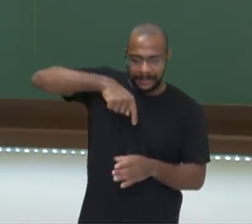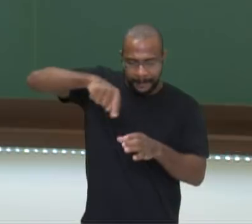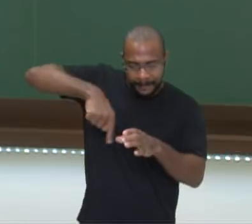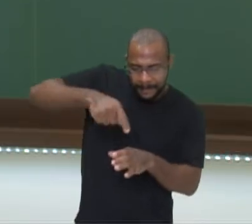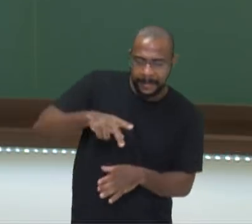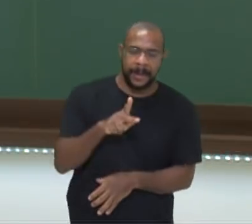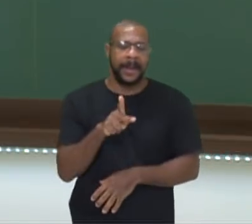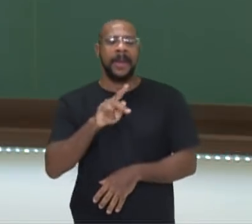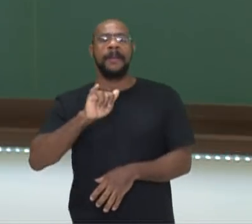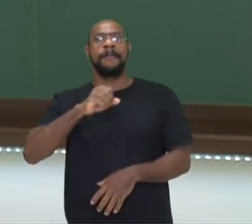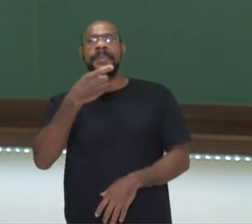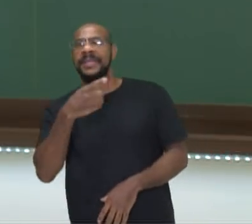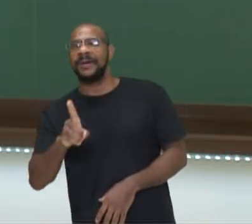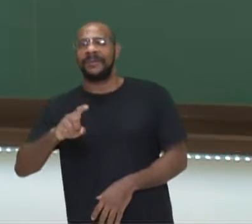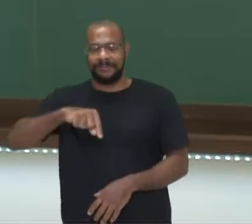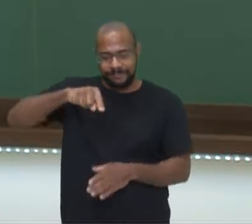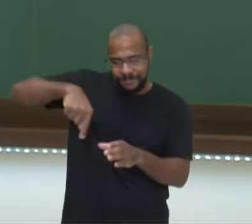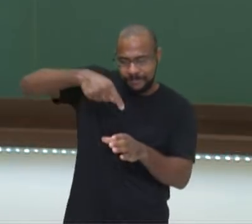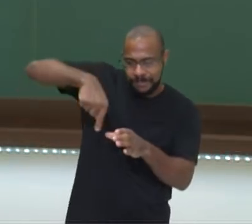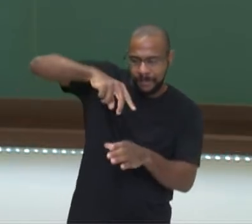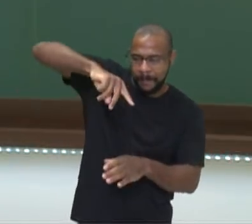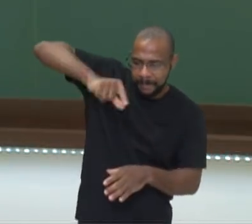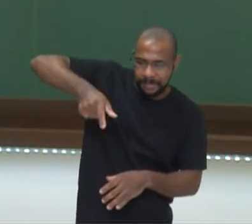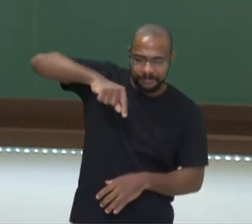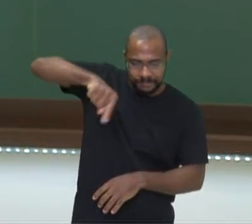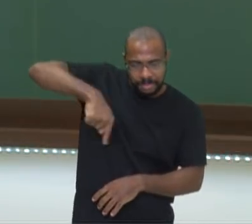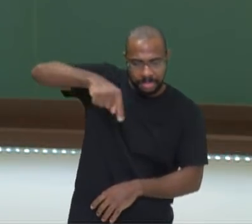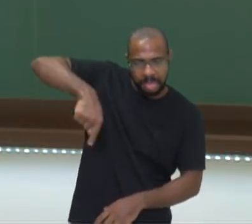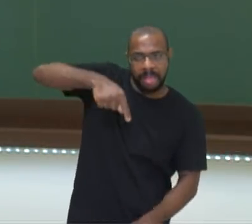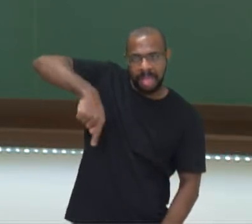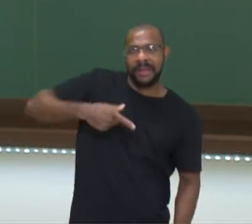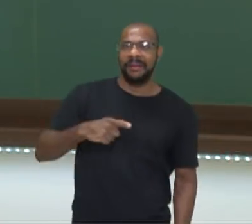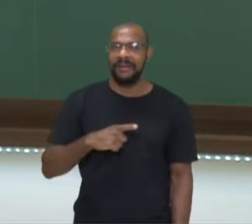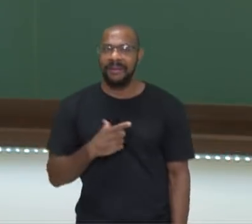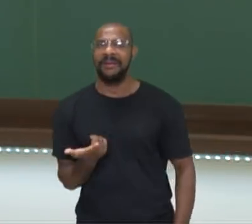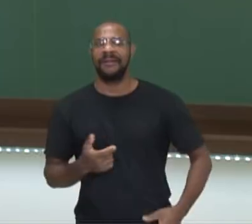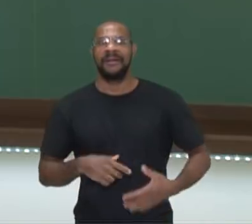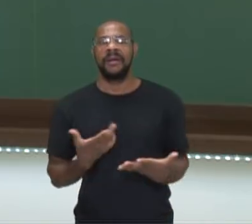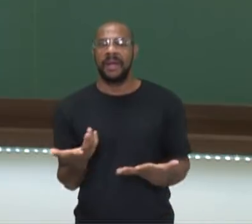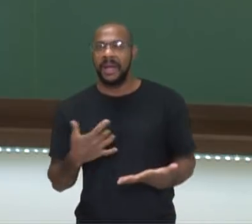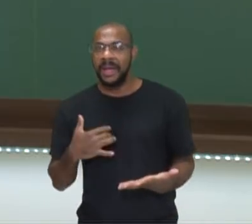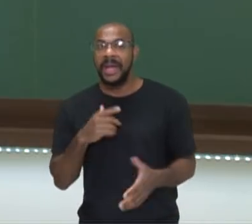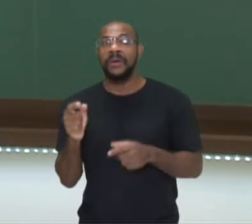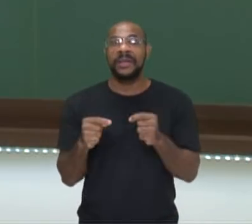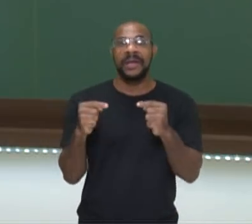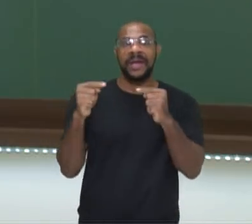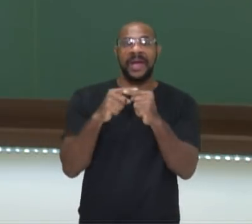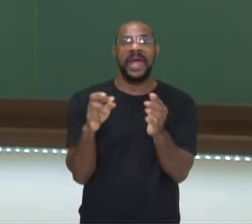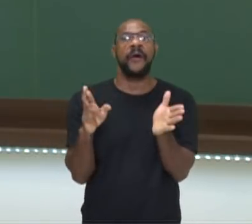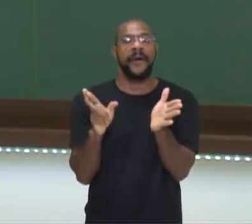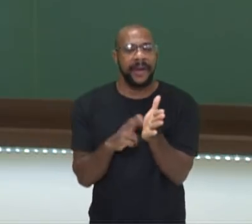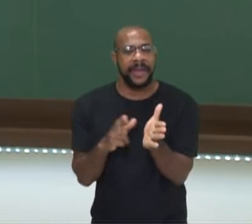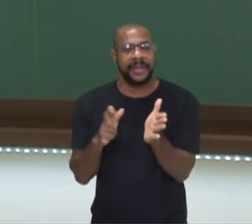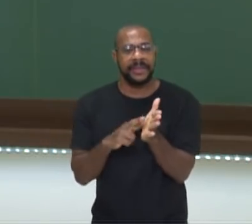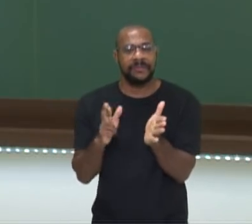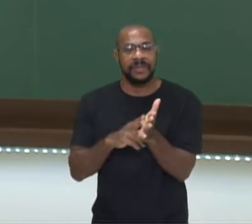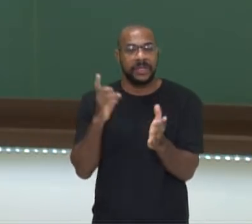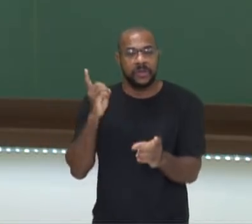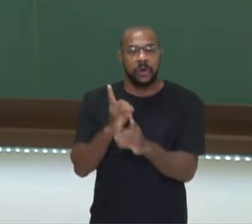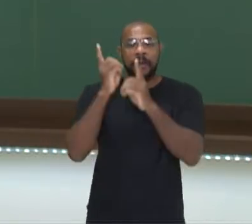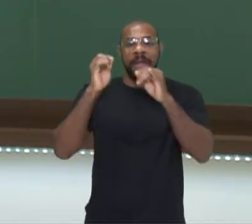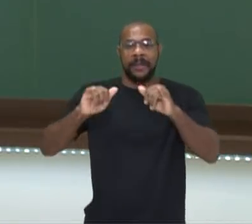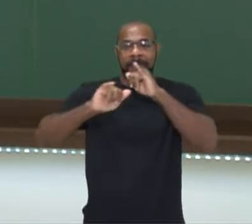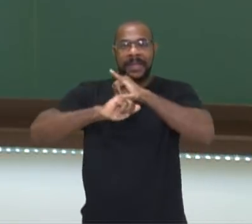as palavras não. Percebe? Isso é um ritmo, né? Um ritmo que você vai descobrindo a mensagem a partir desse